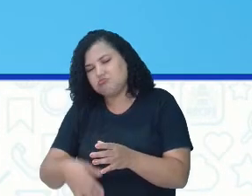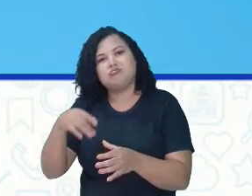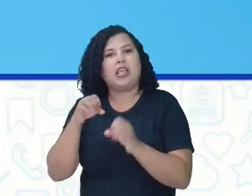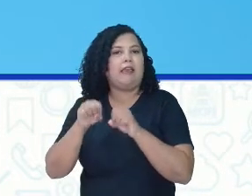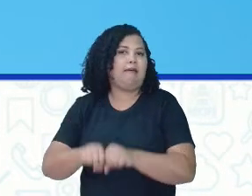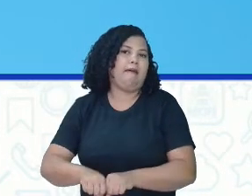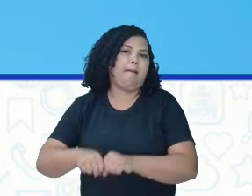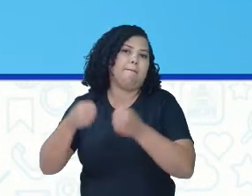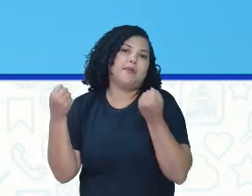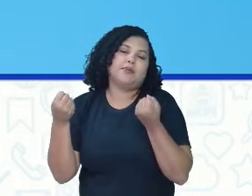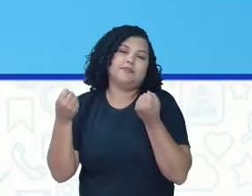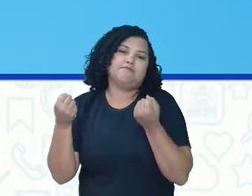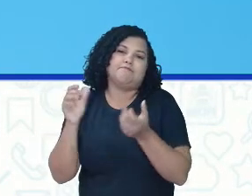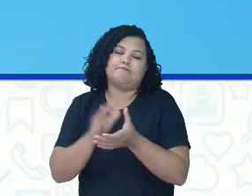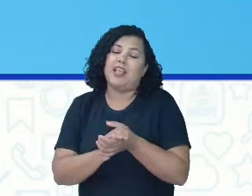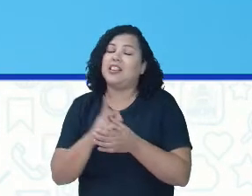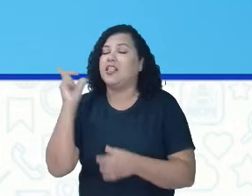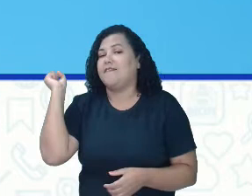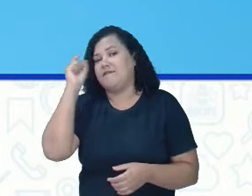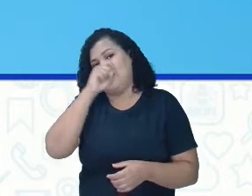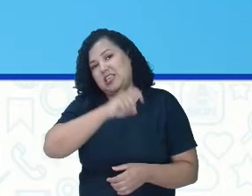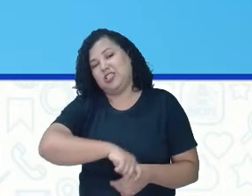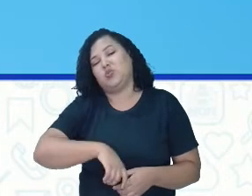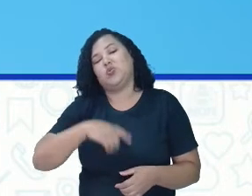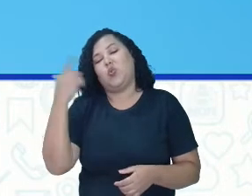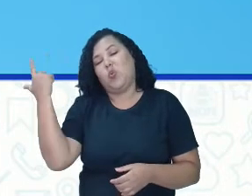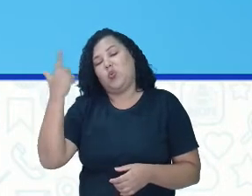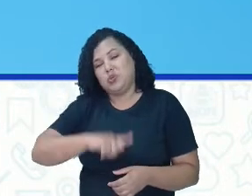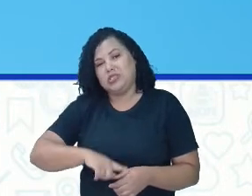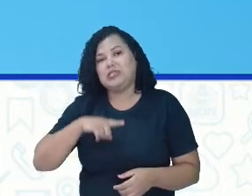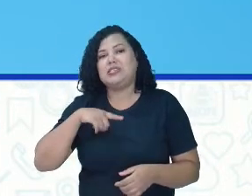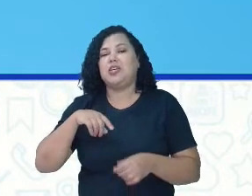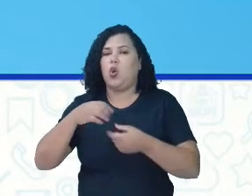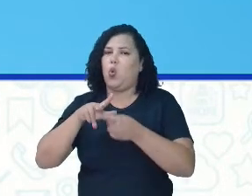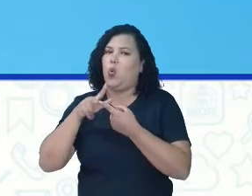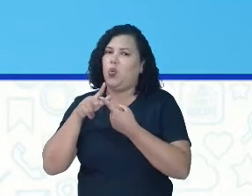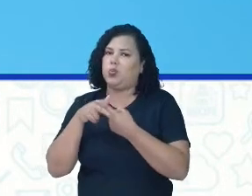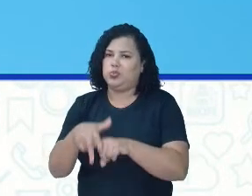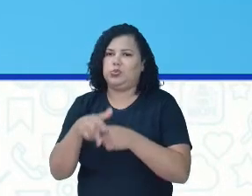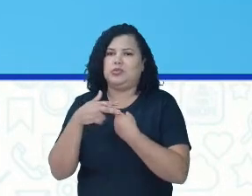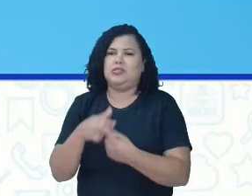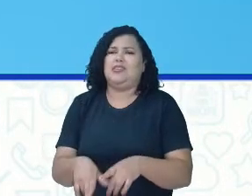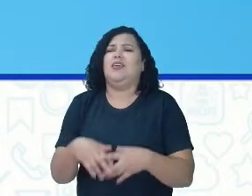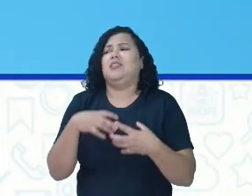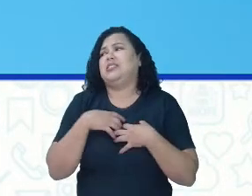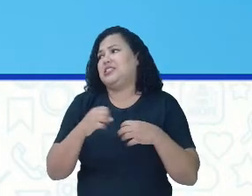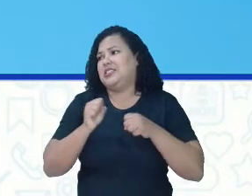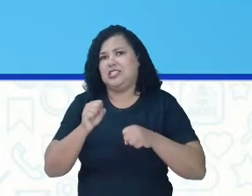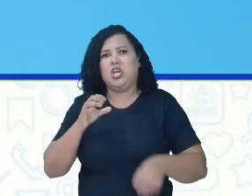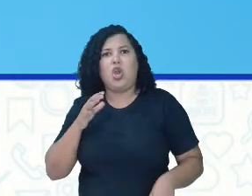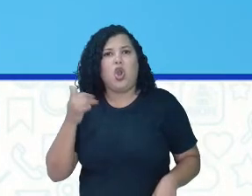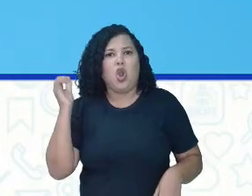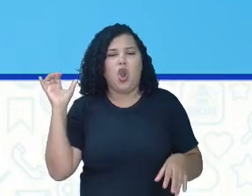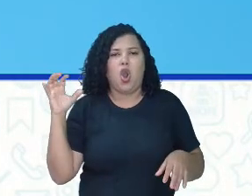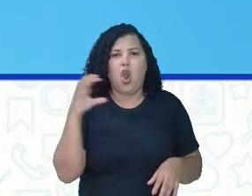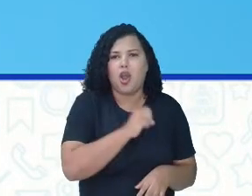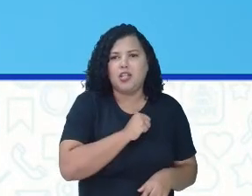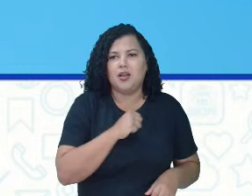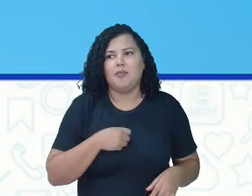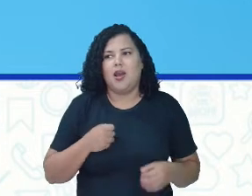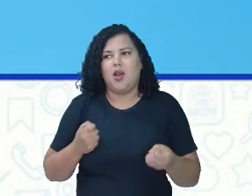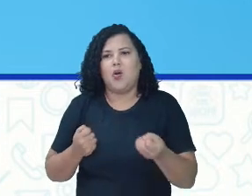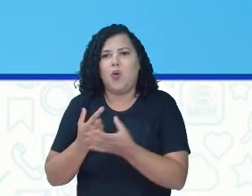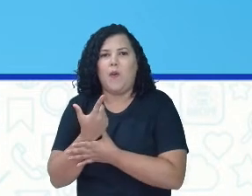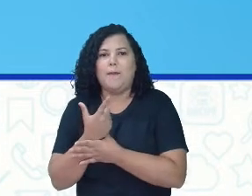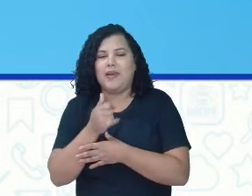de infortúnio, a chance de recuperação era próxima de zero. O primeiro instinto foi sair correndo para comprar 1 quilo de arroz, né?